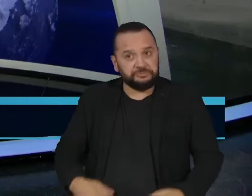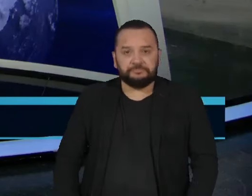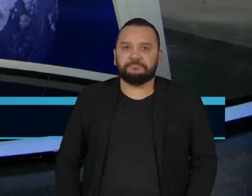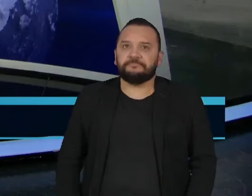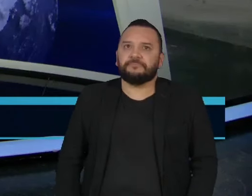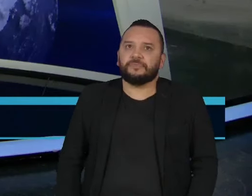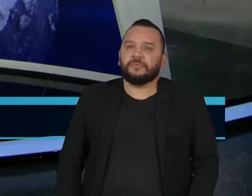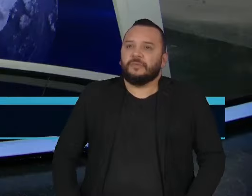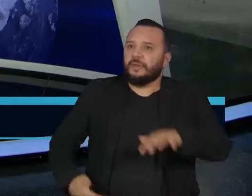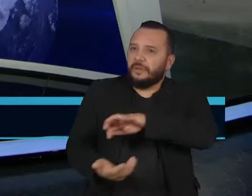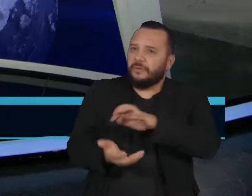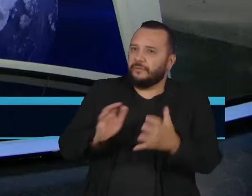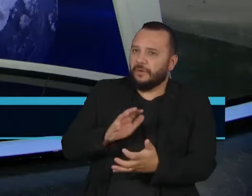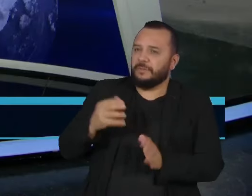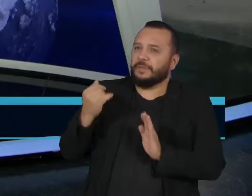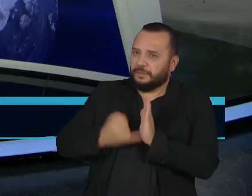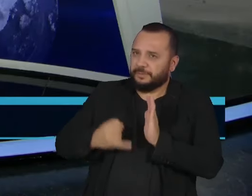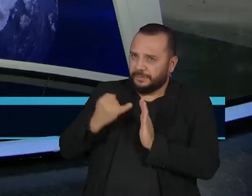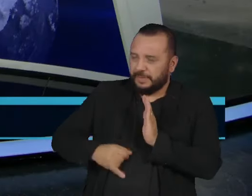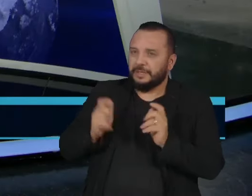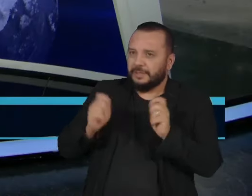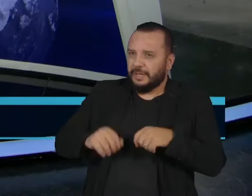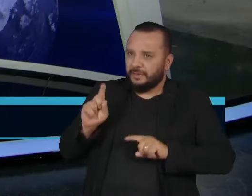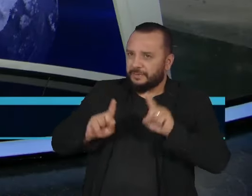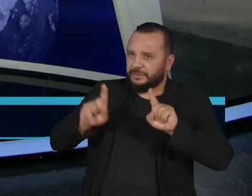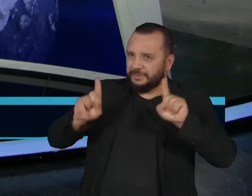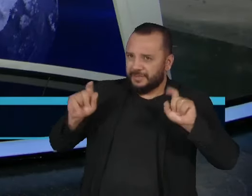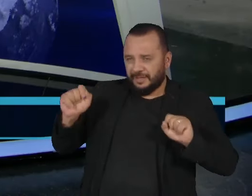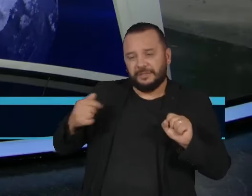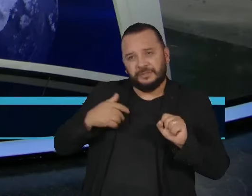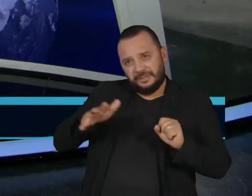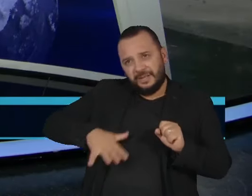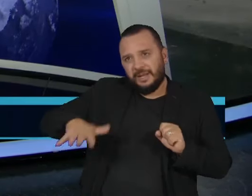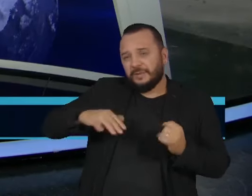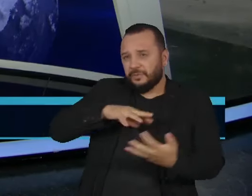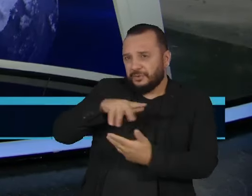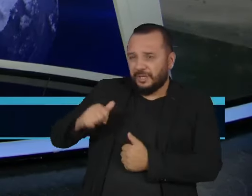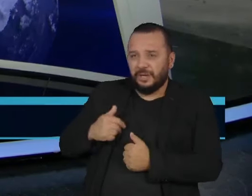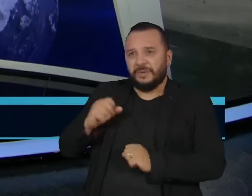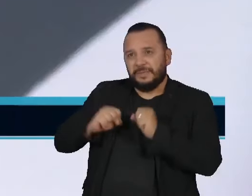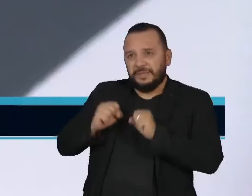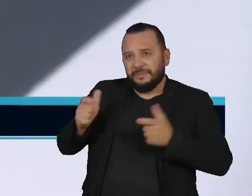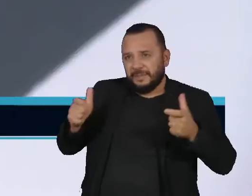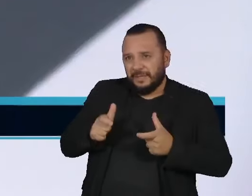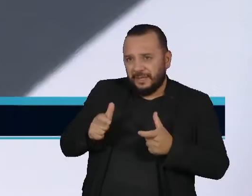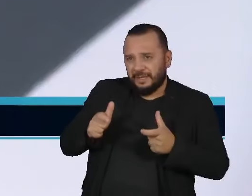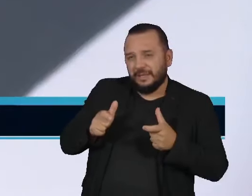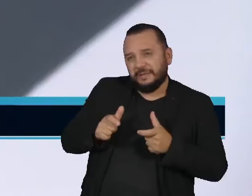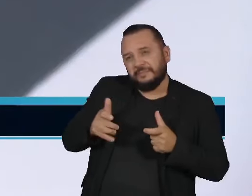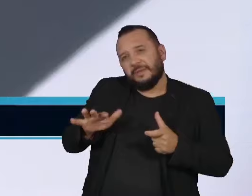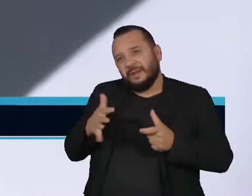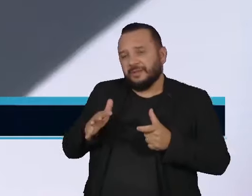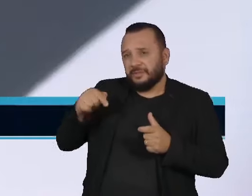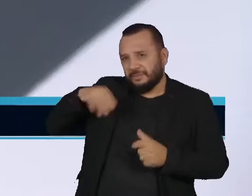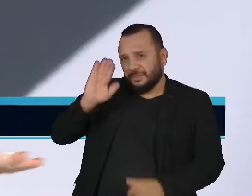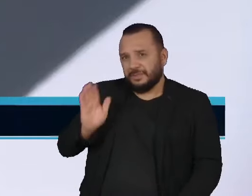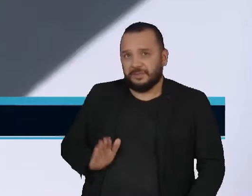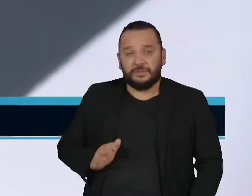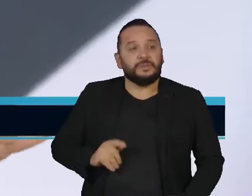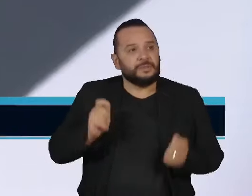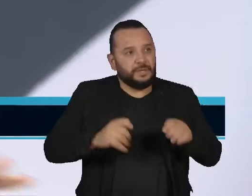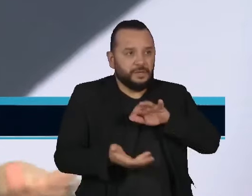garantir competitividade no cenário internacional às pequenas e médias empresas do Brasil? A reforma tributária aumenta a competitividade